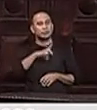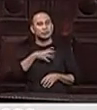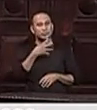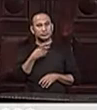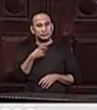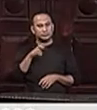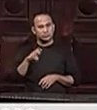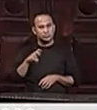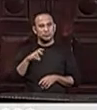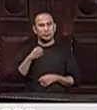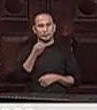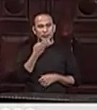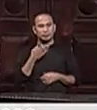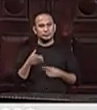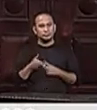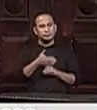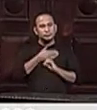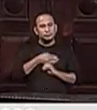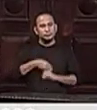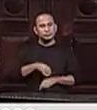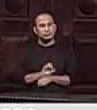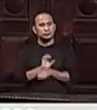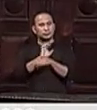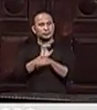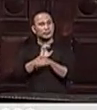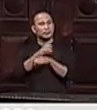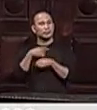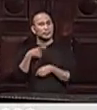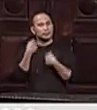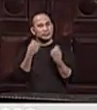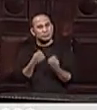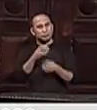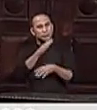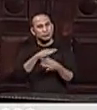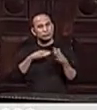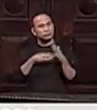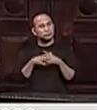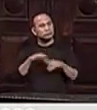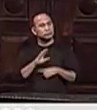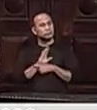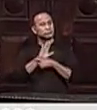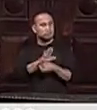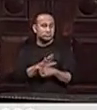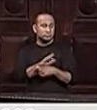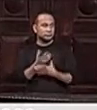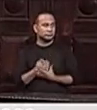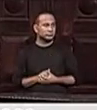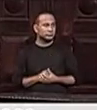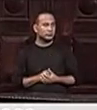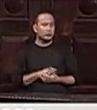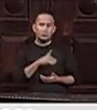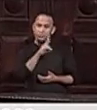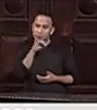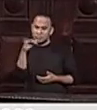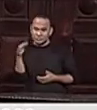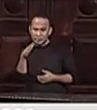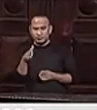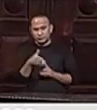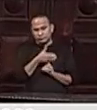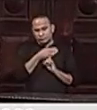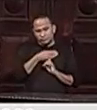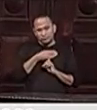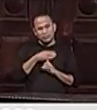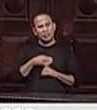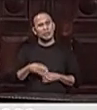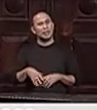bens protegidos no nosso estado e merece todo o nosso apoio. Infelizmente, no Dia da Defesa do